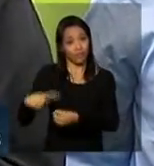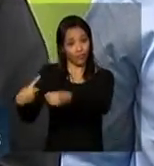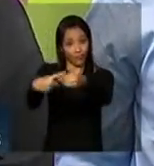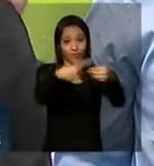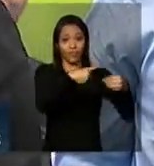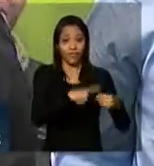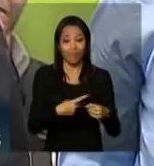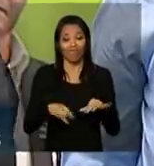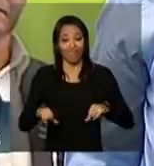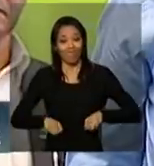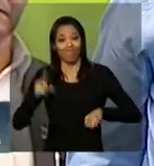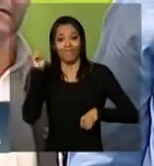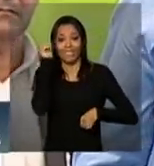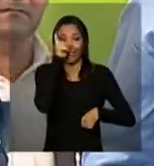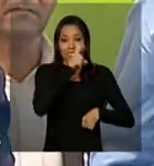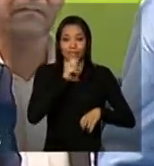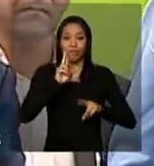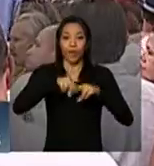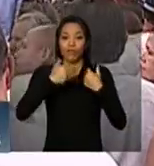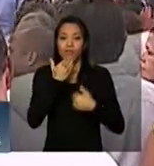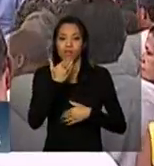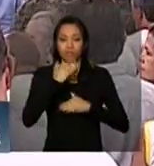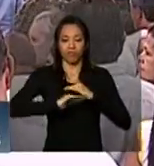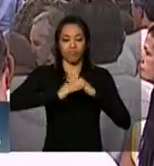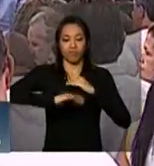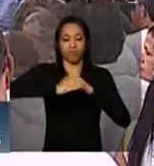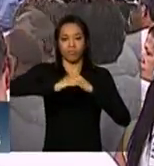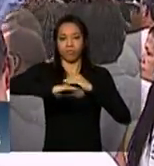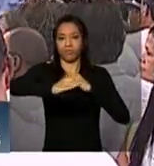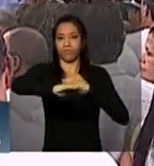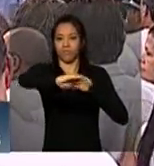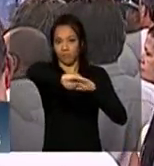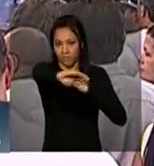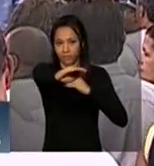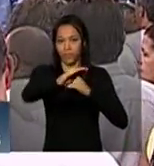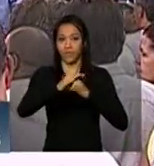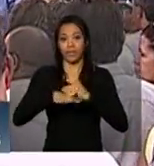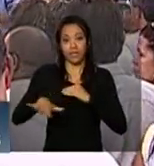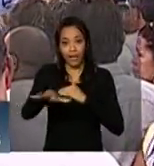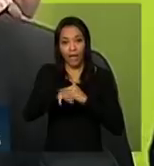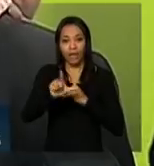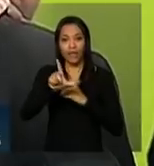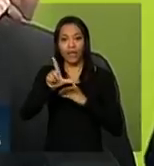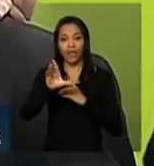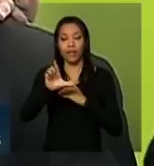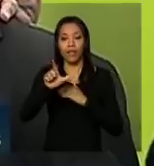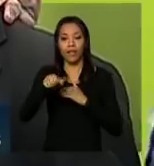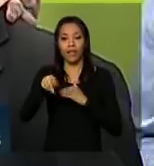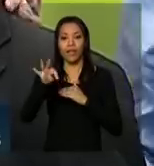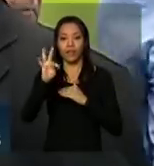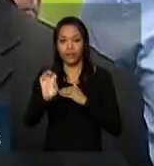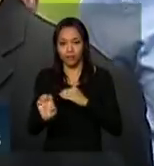as estradas rurais dos municípios que ficam na região Leste de Minas